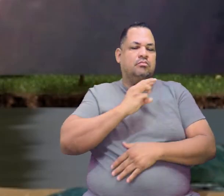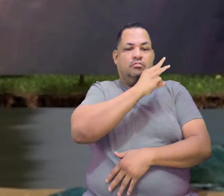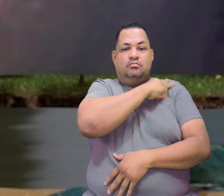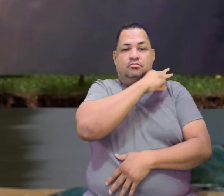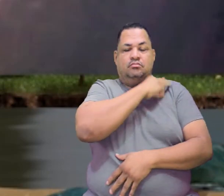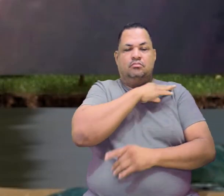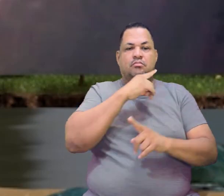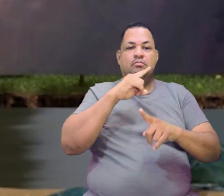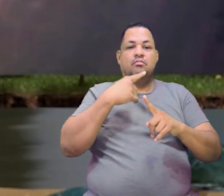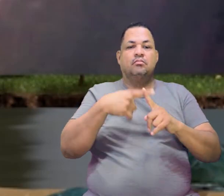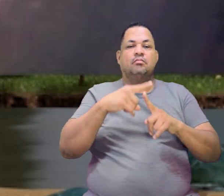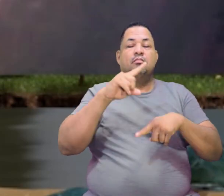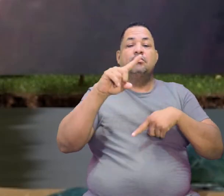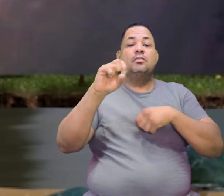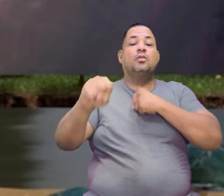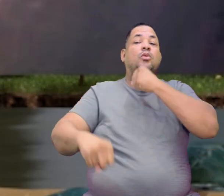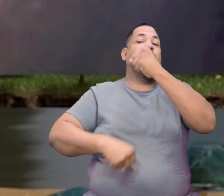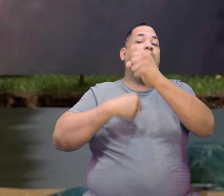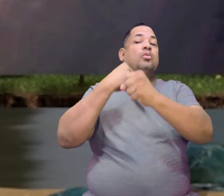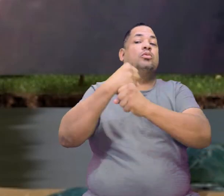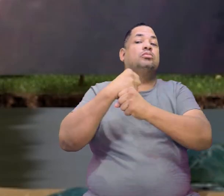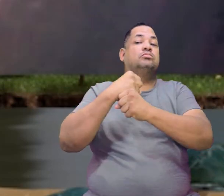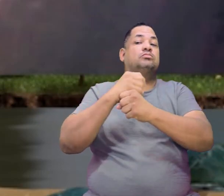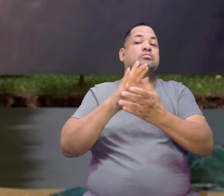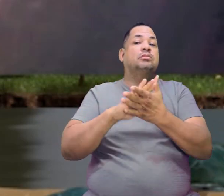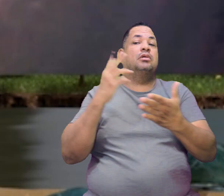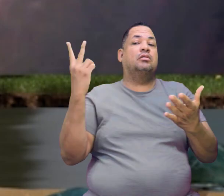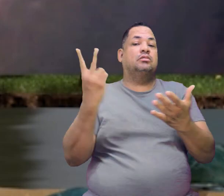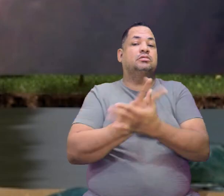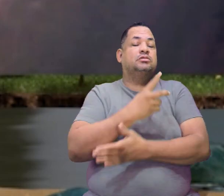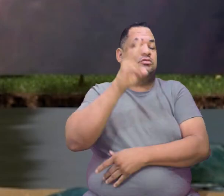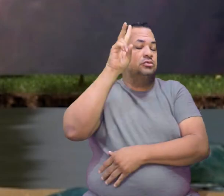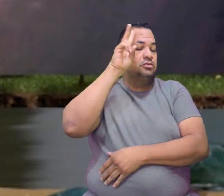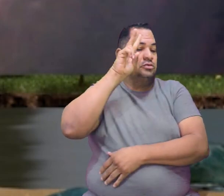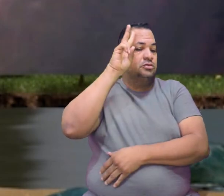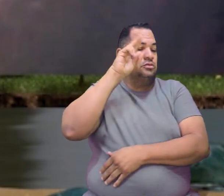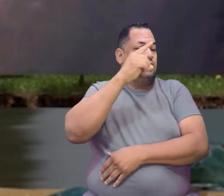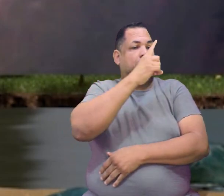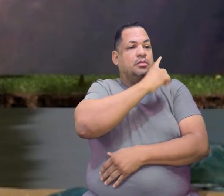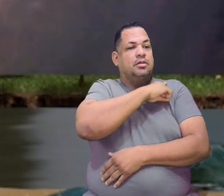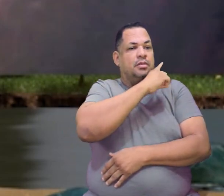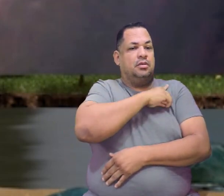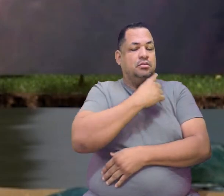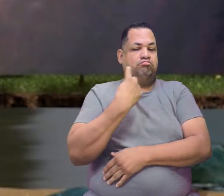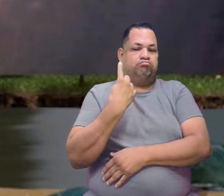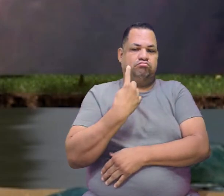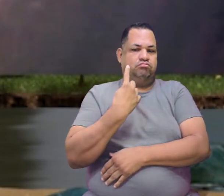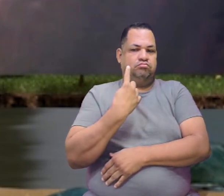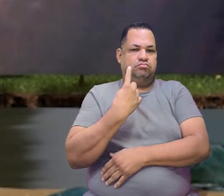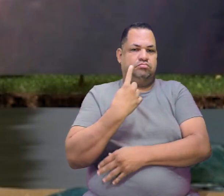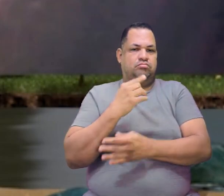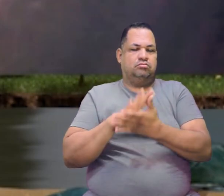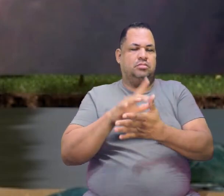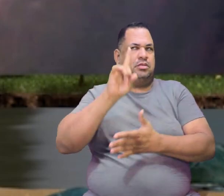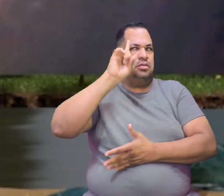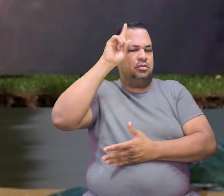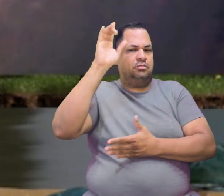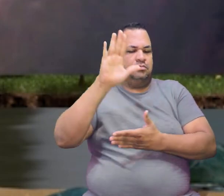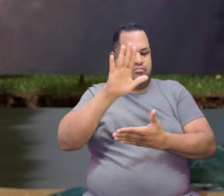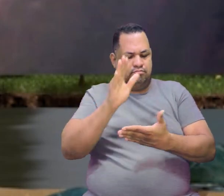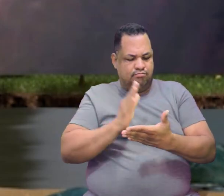Porque ano que vem só vai acontecer nos primeiros anos, tá bom? A ideia é você abrir teu